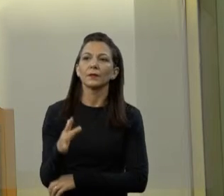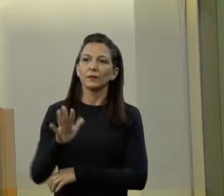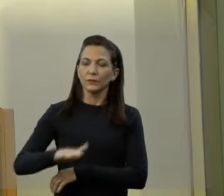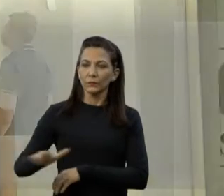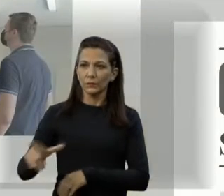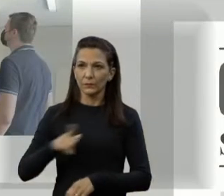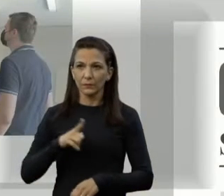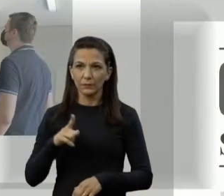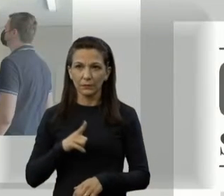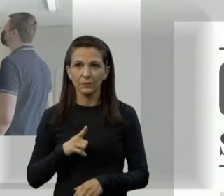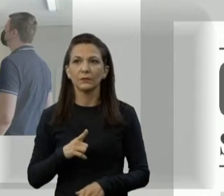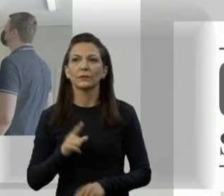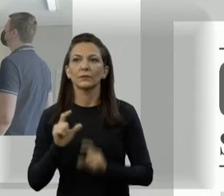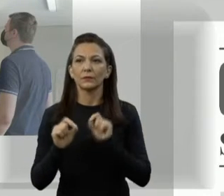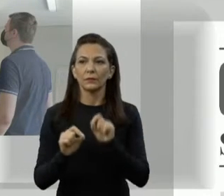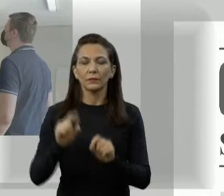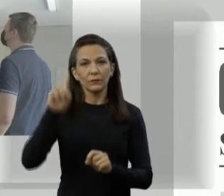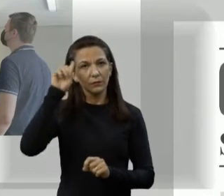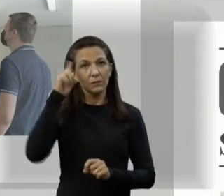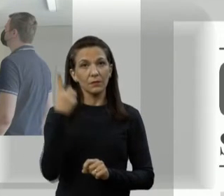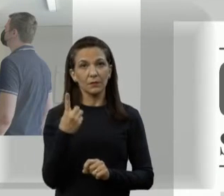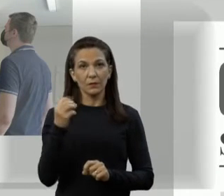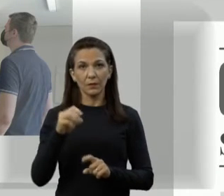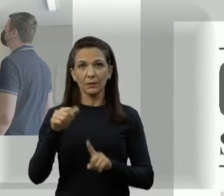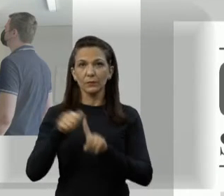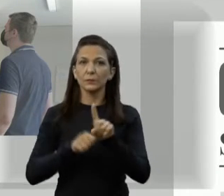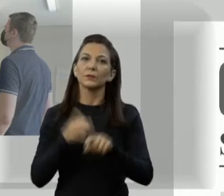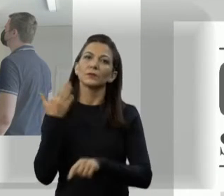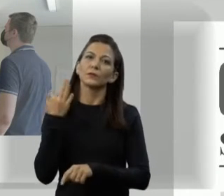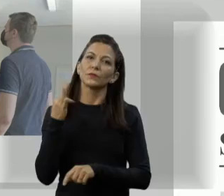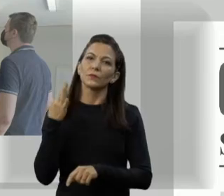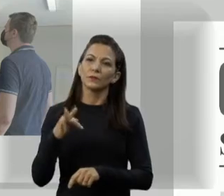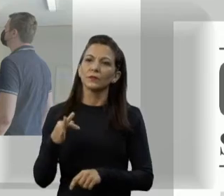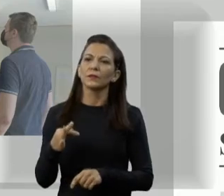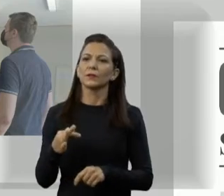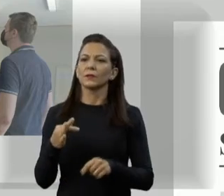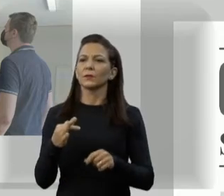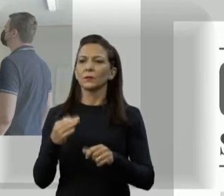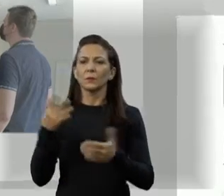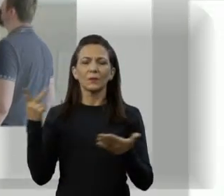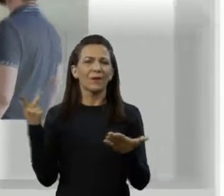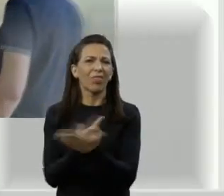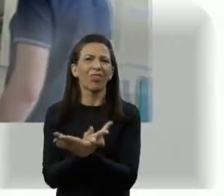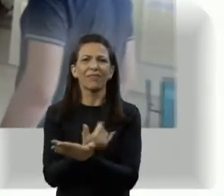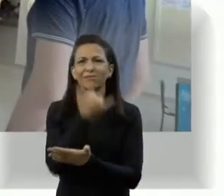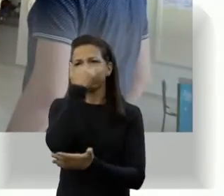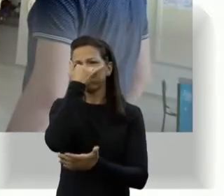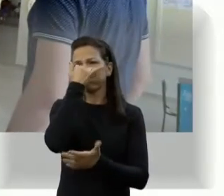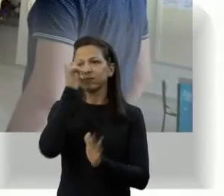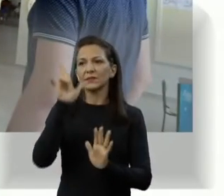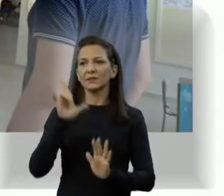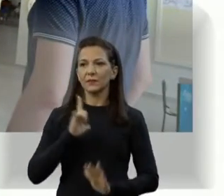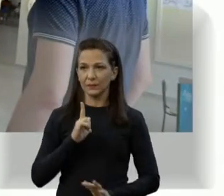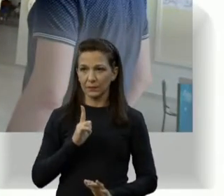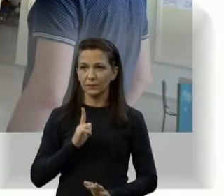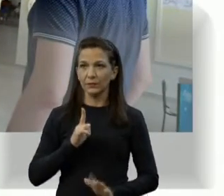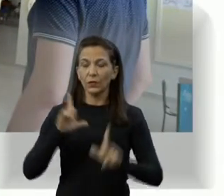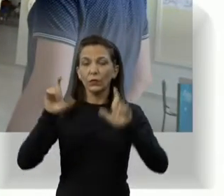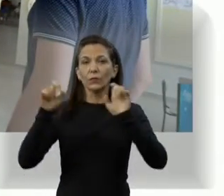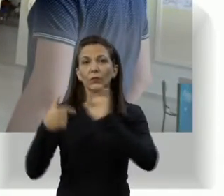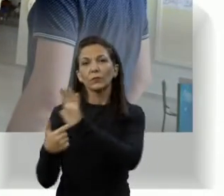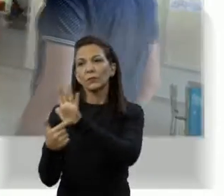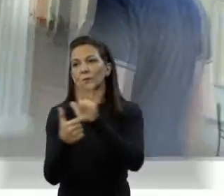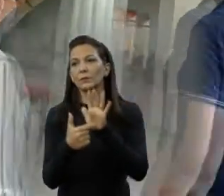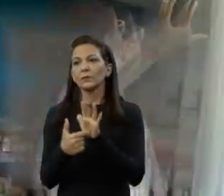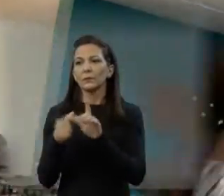estivemos lá no dia dez de Fevereiro e foi uma tragédia anunciada pode passar as fotos por favor essa primeira foto